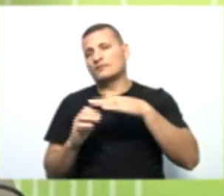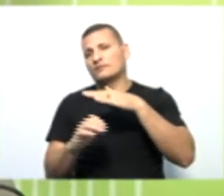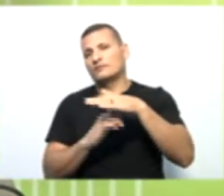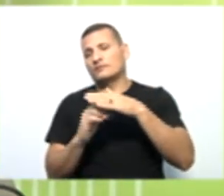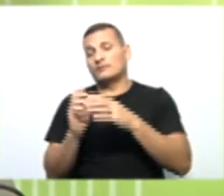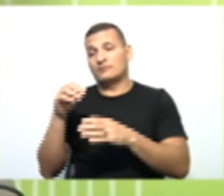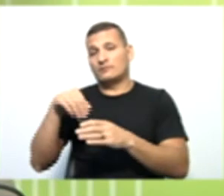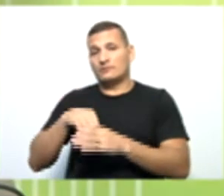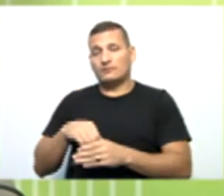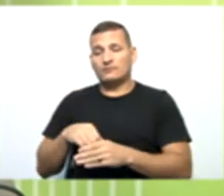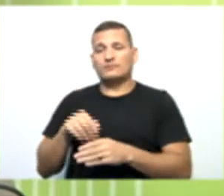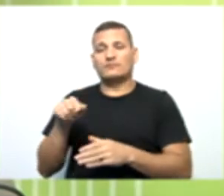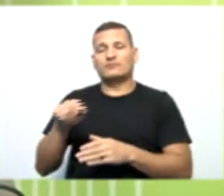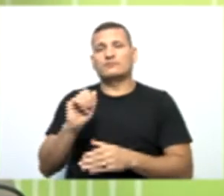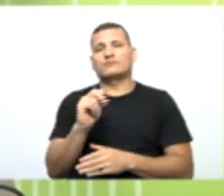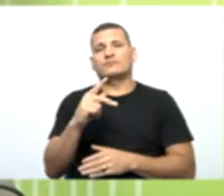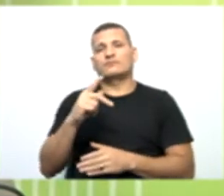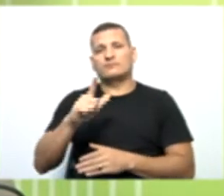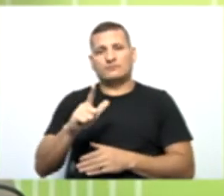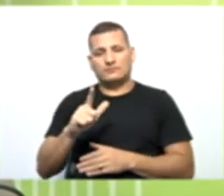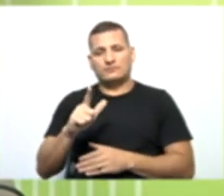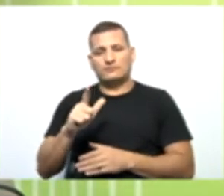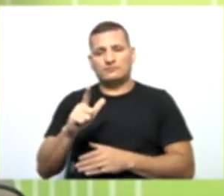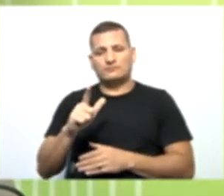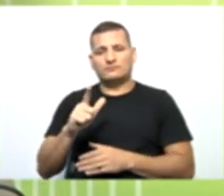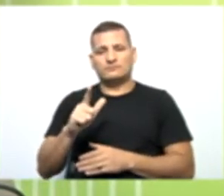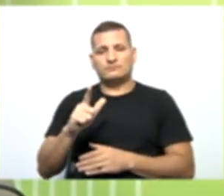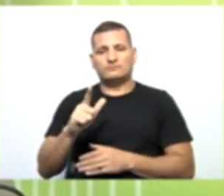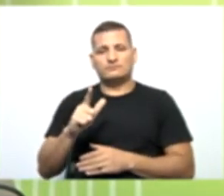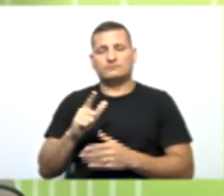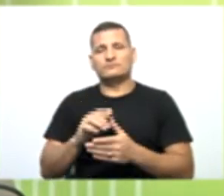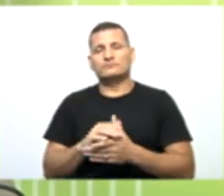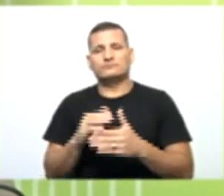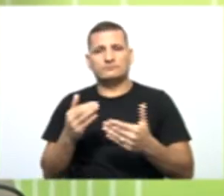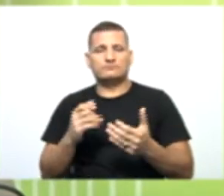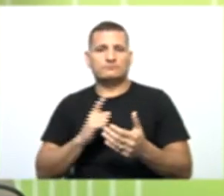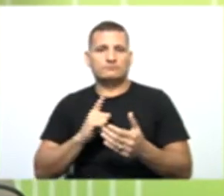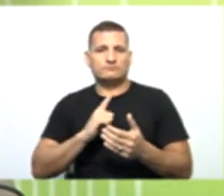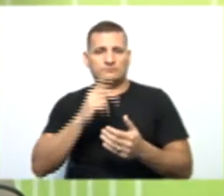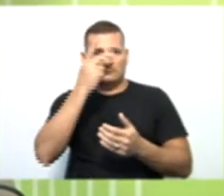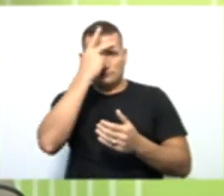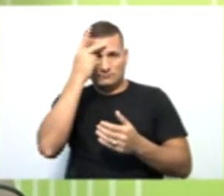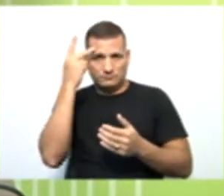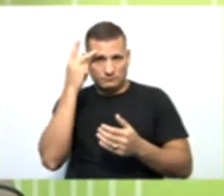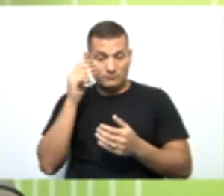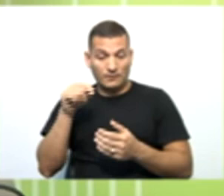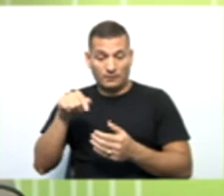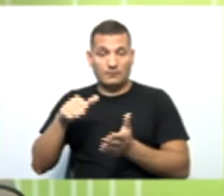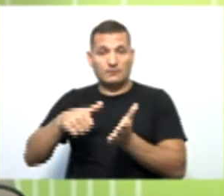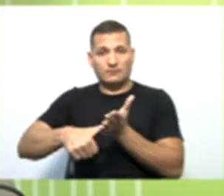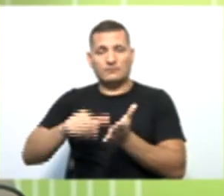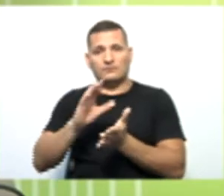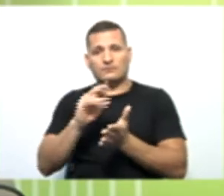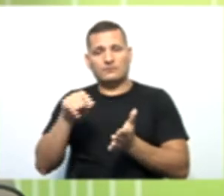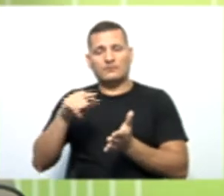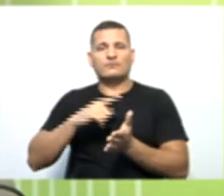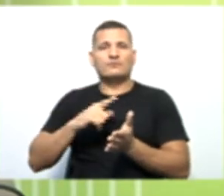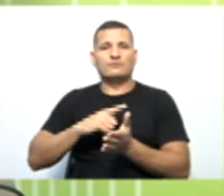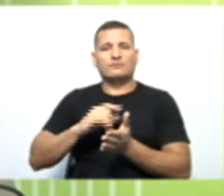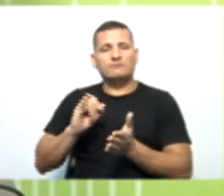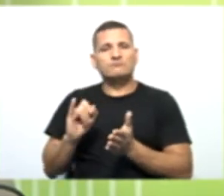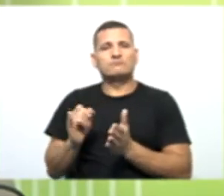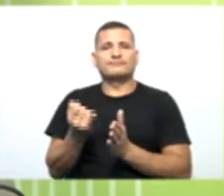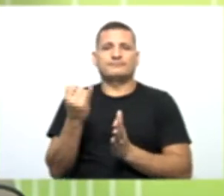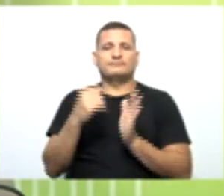dentro desse arranjo produtivo local. Então, tem pessoas que são ligadas a essa cooperativa que são beneficiadas, de